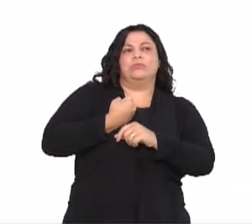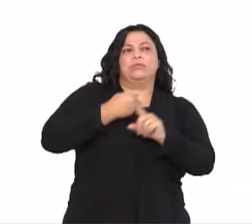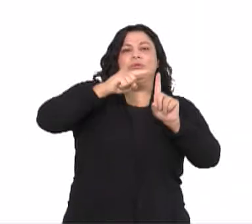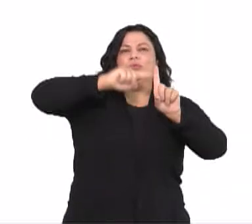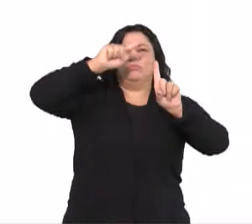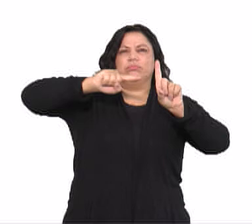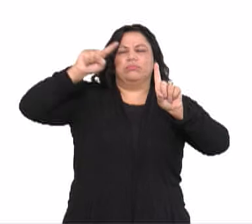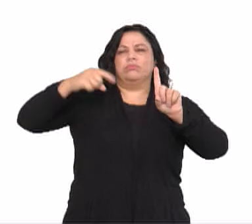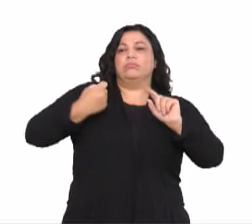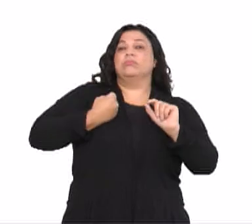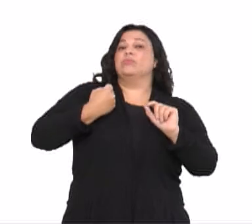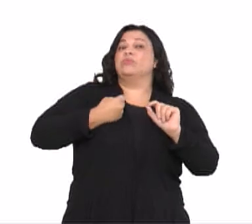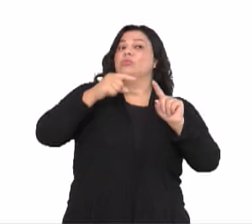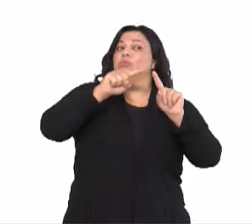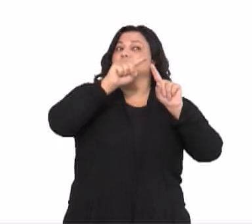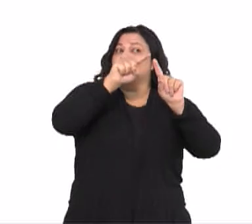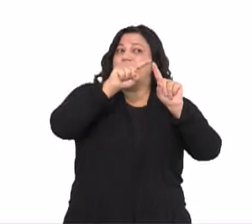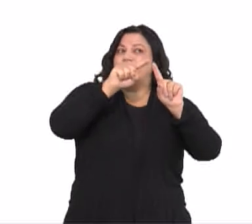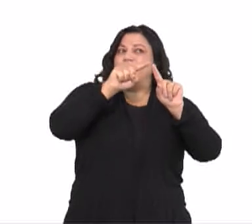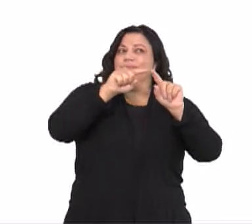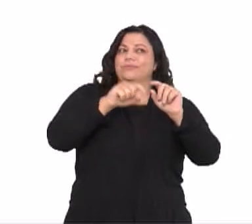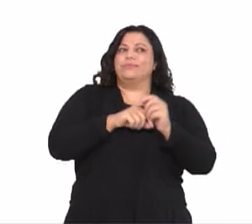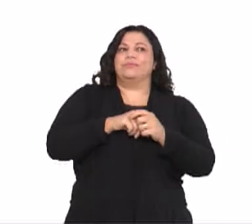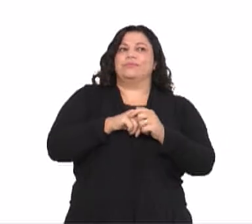os coeficientes da variável que está à quinta,